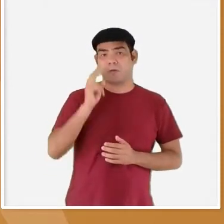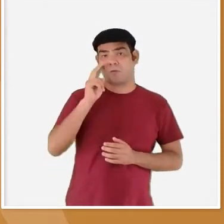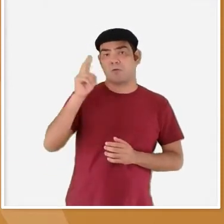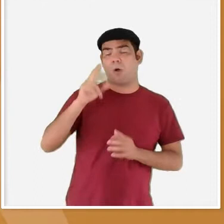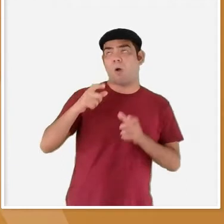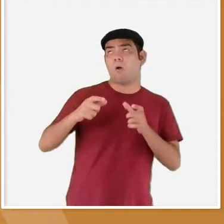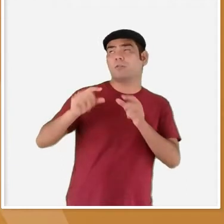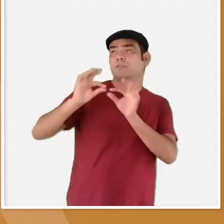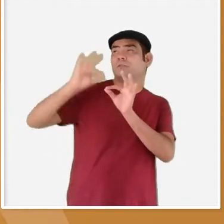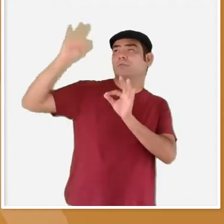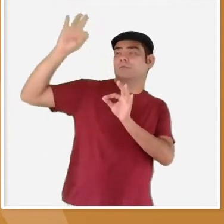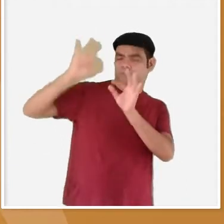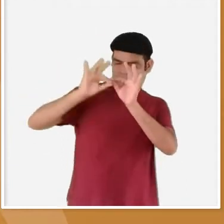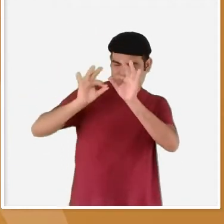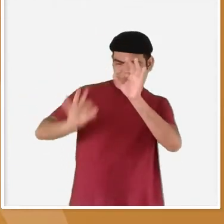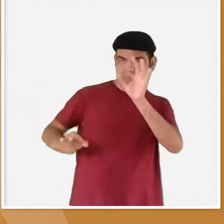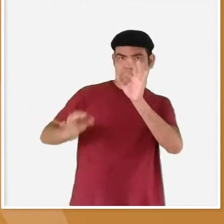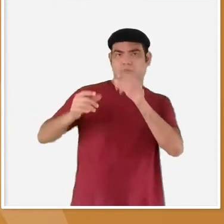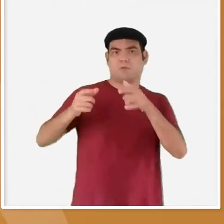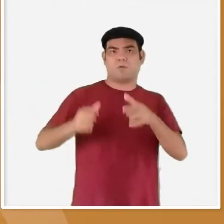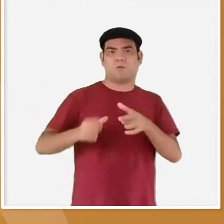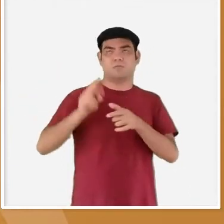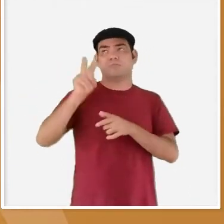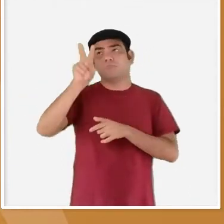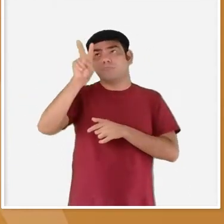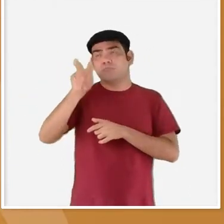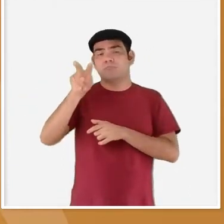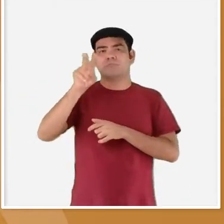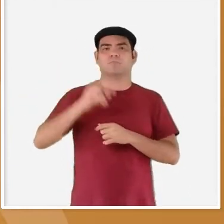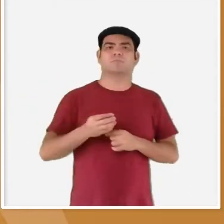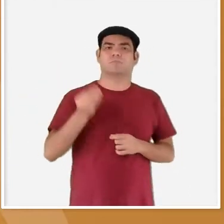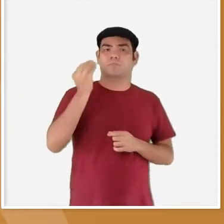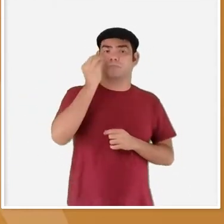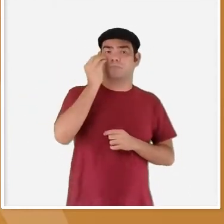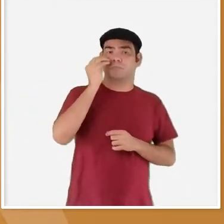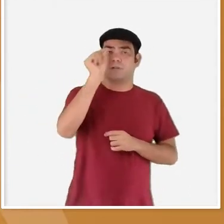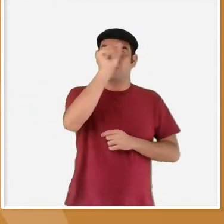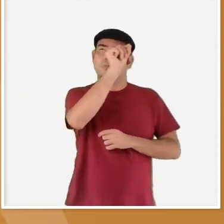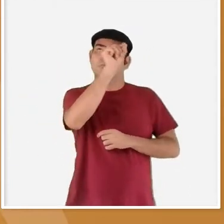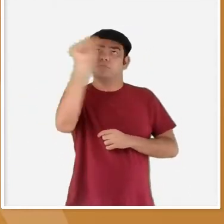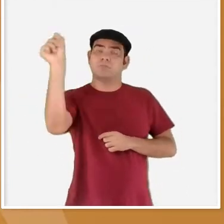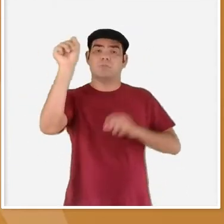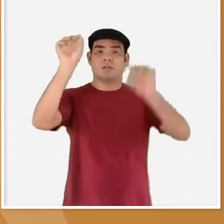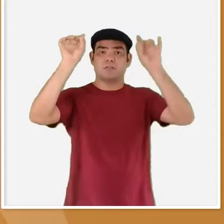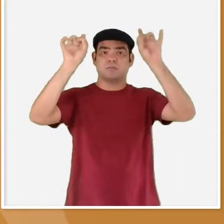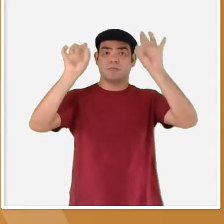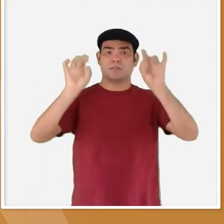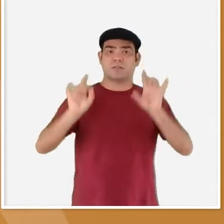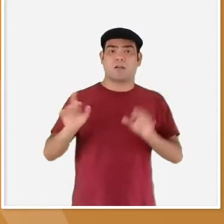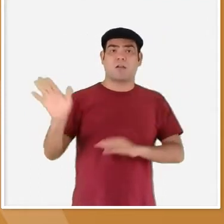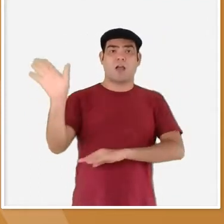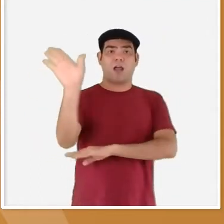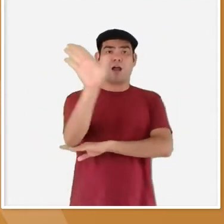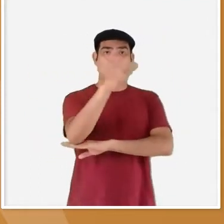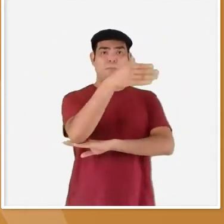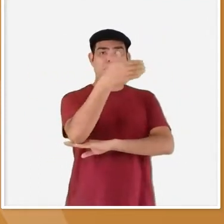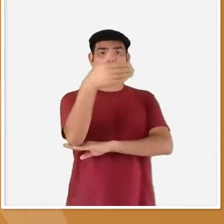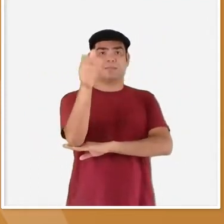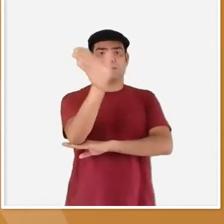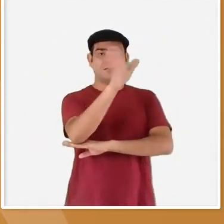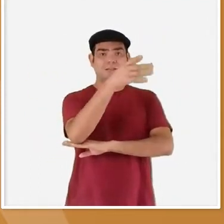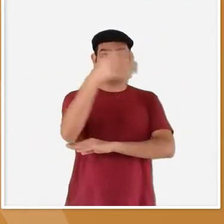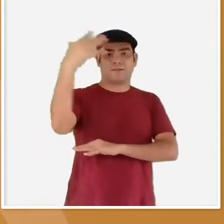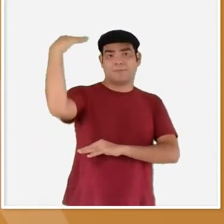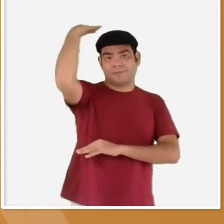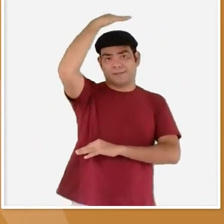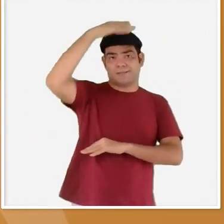Norte, tá? Então, você observa aí, eu fiz um destaque em especial, a bandeira mexicana, né? E ao estado,